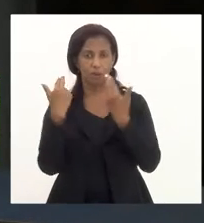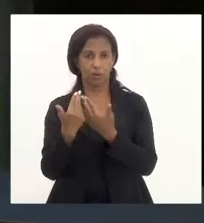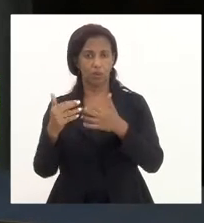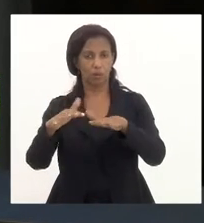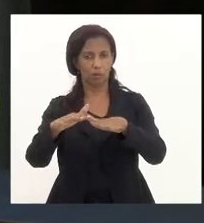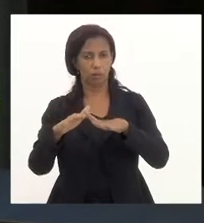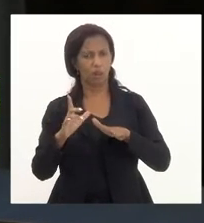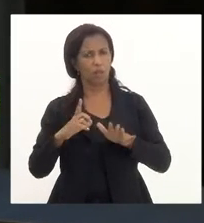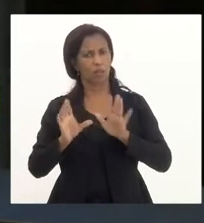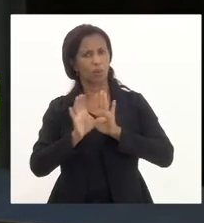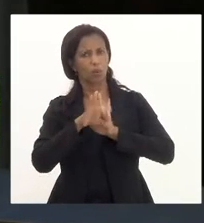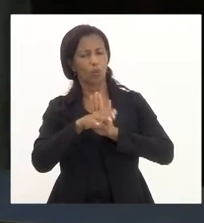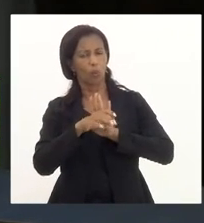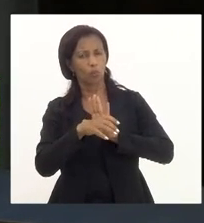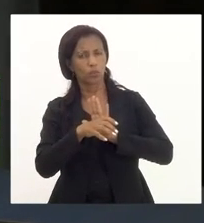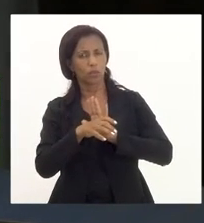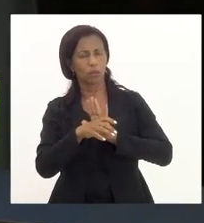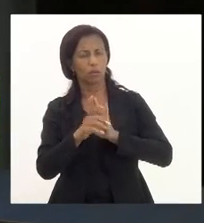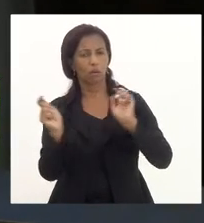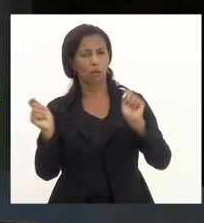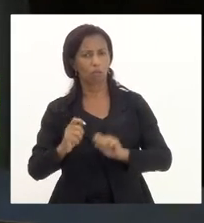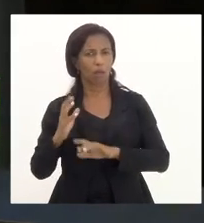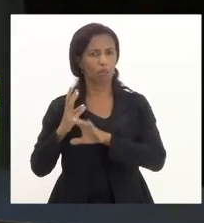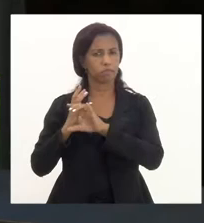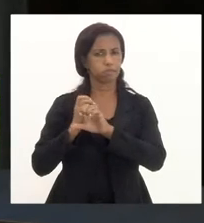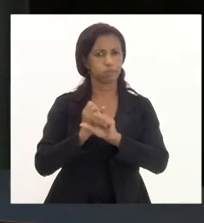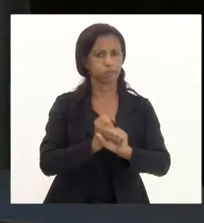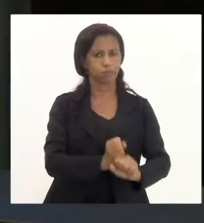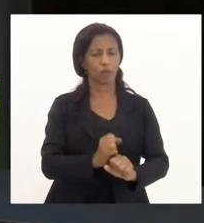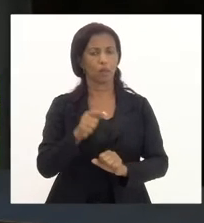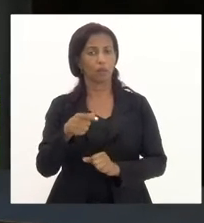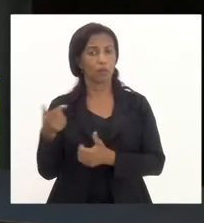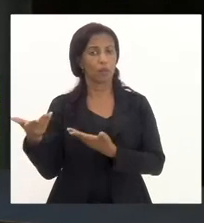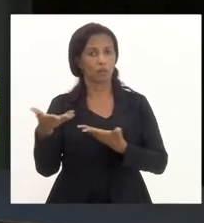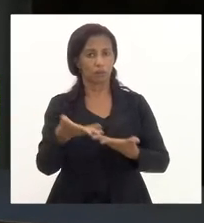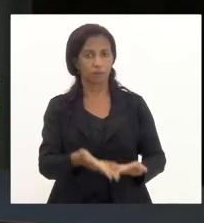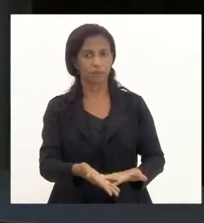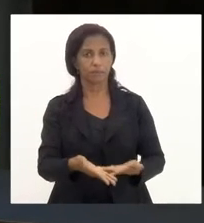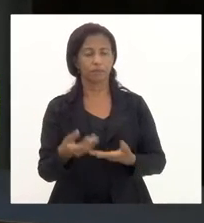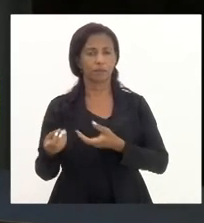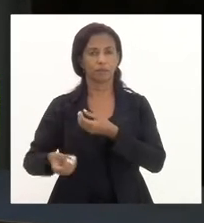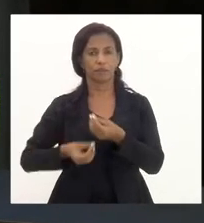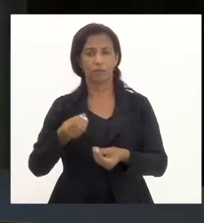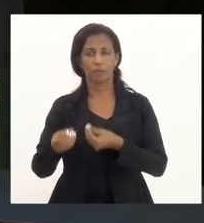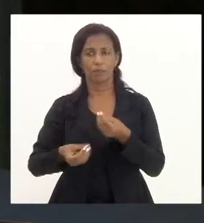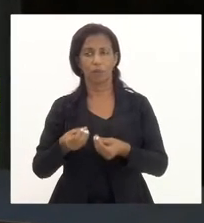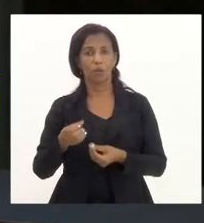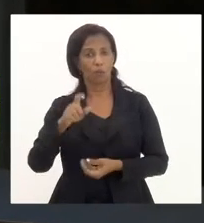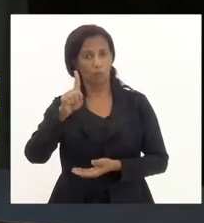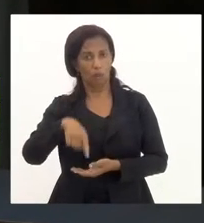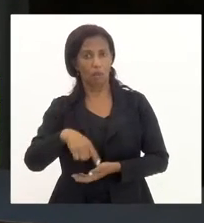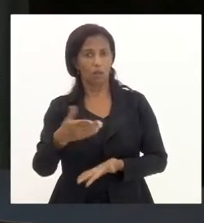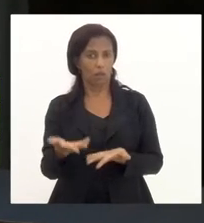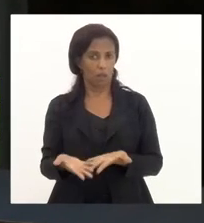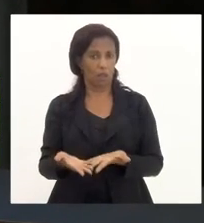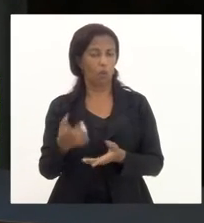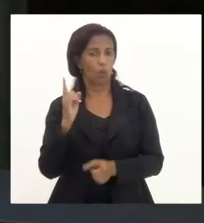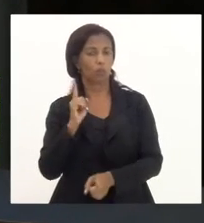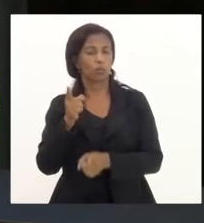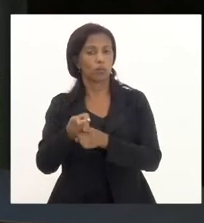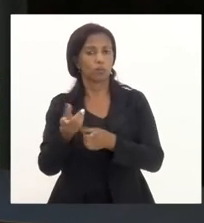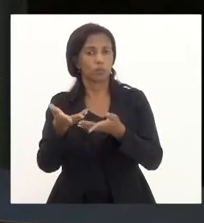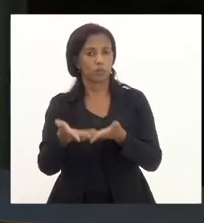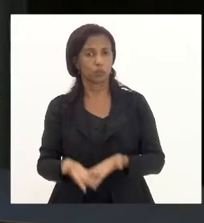ela tem um conceito contável é esse conceito contábil foi trazido como ele é como se ele se